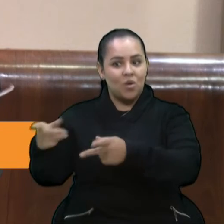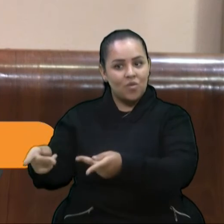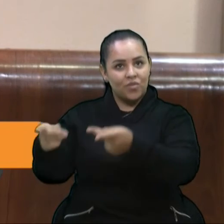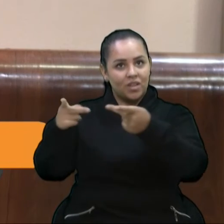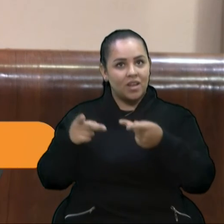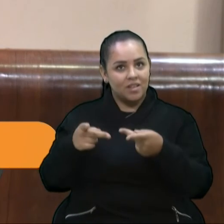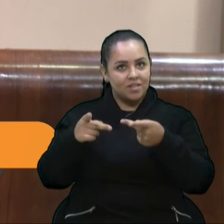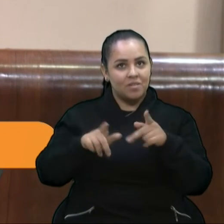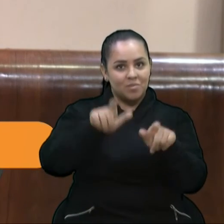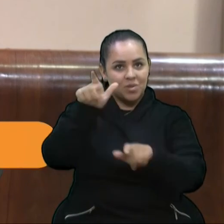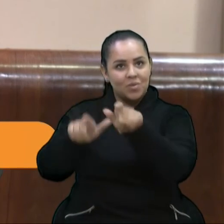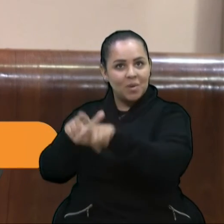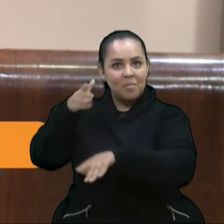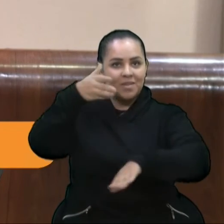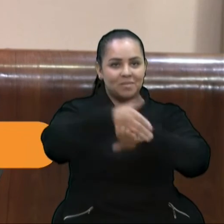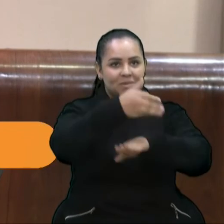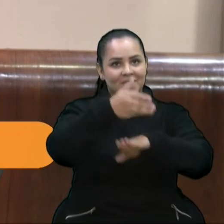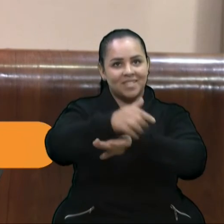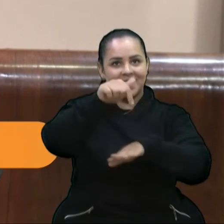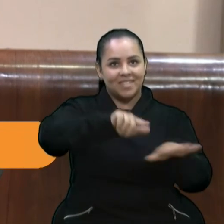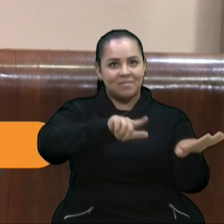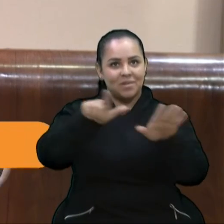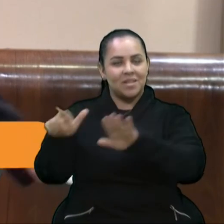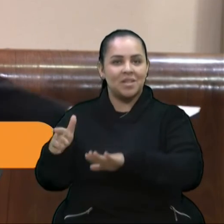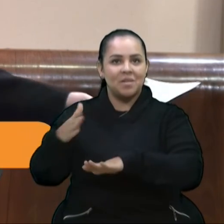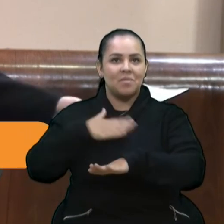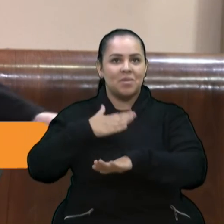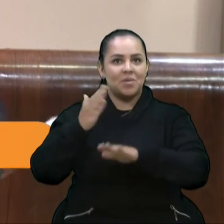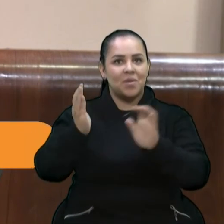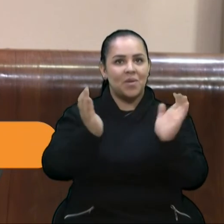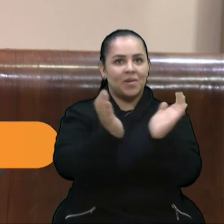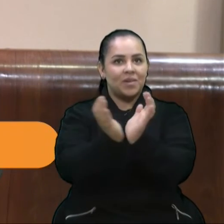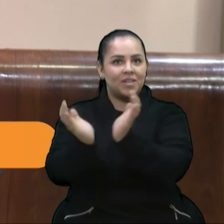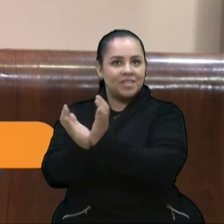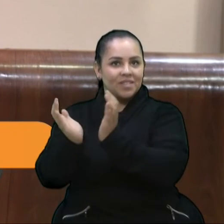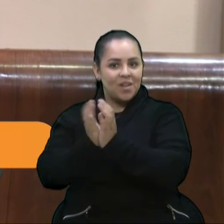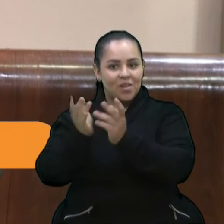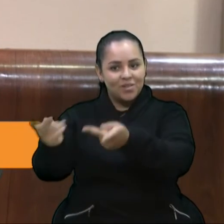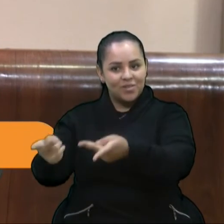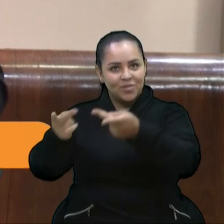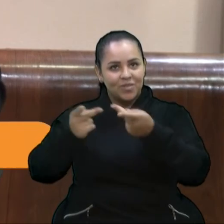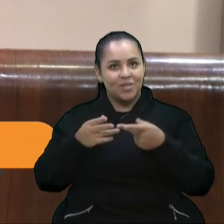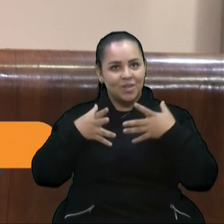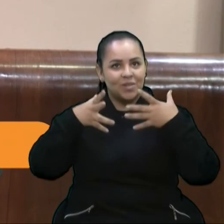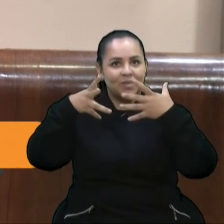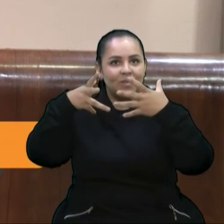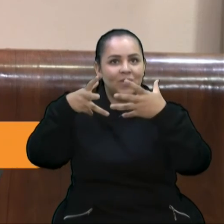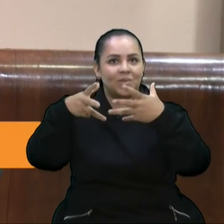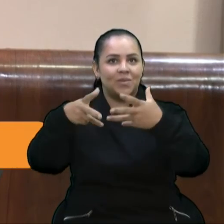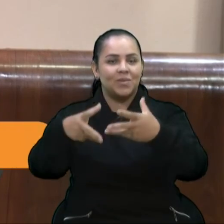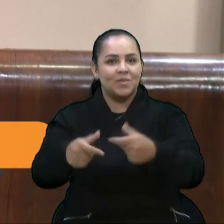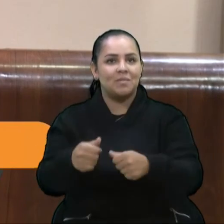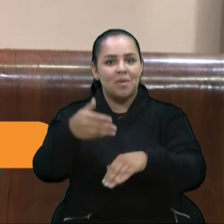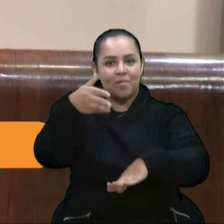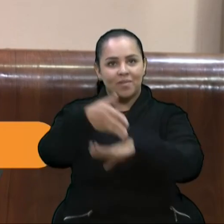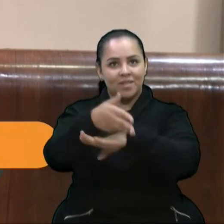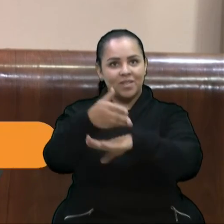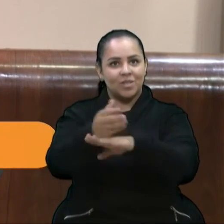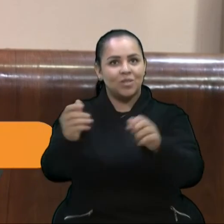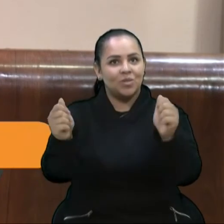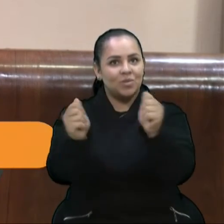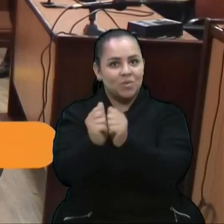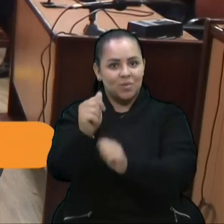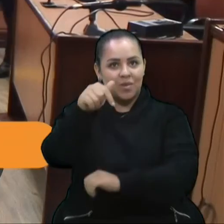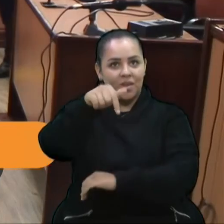que fizeram parte desta semana, os meus colegas. Convido a todos para que cheguem até aqui.